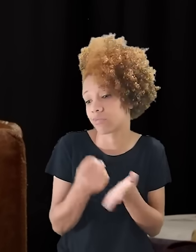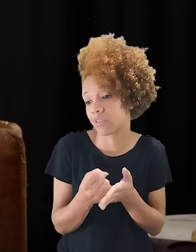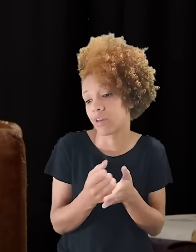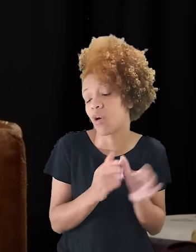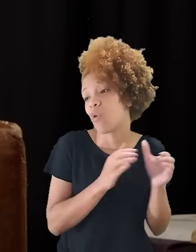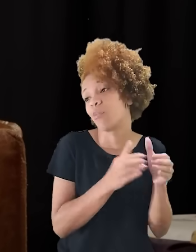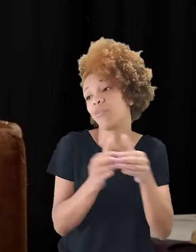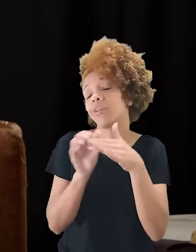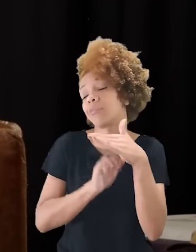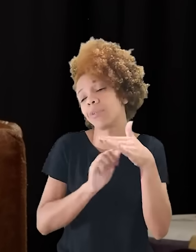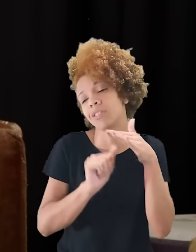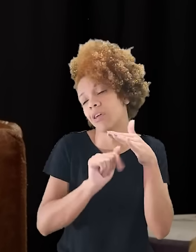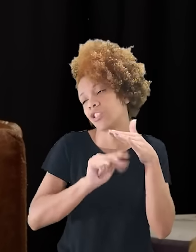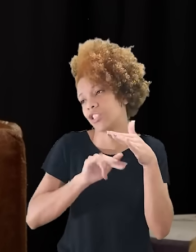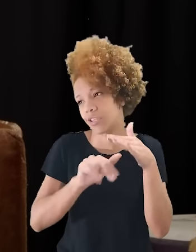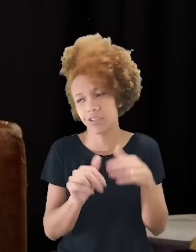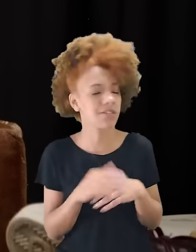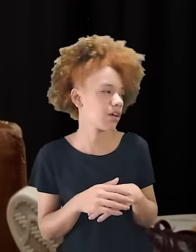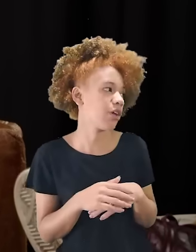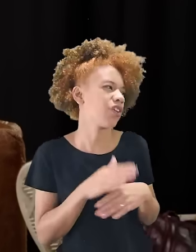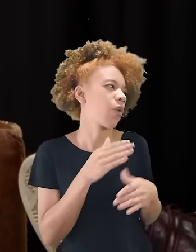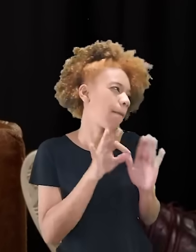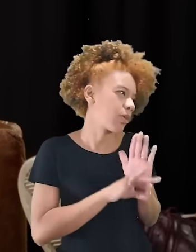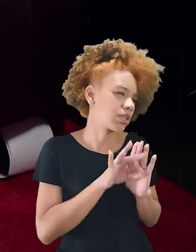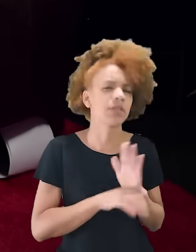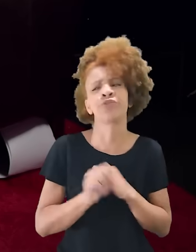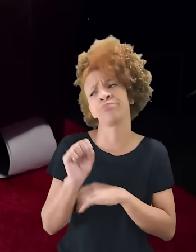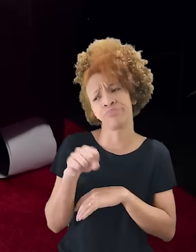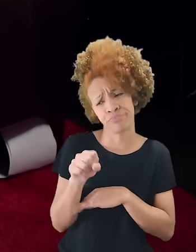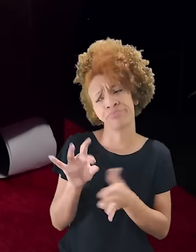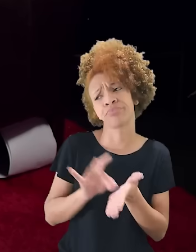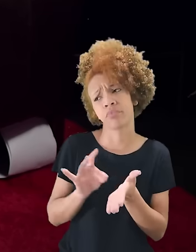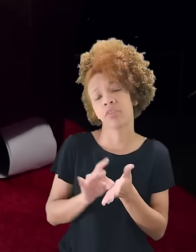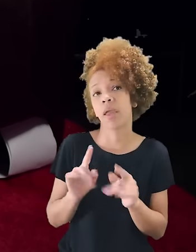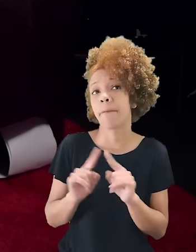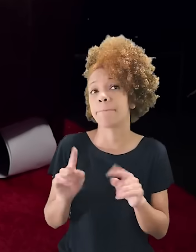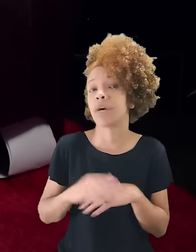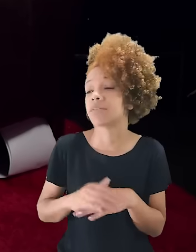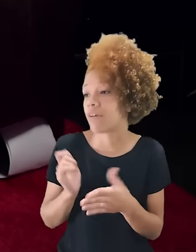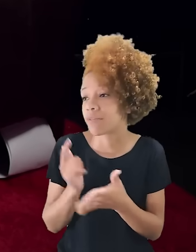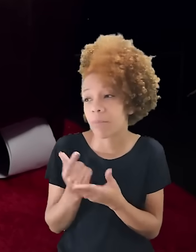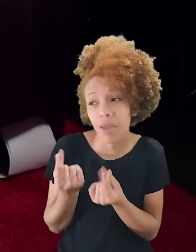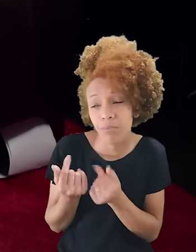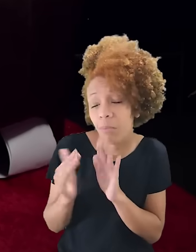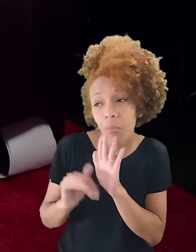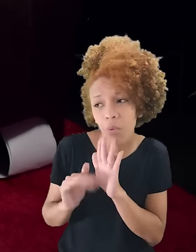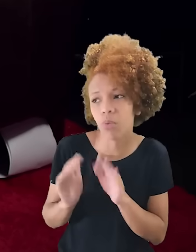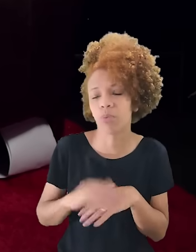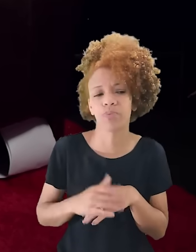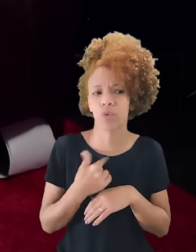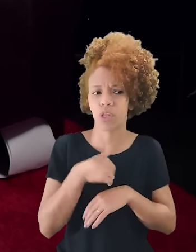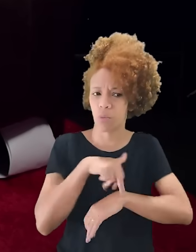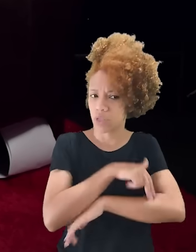são contratadas por agência então agência fica com uma porcentagem Com certeza né mas elas recebem muito pouco quando eu